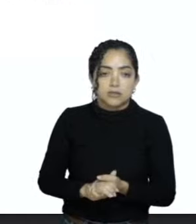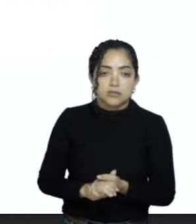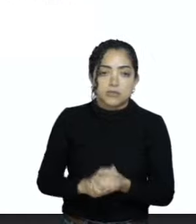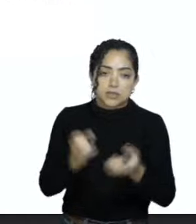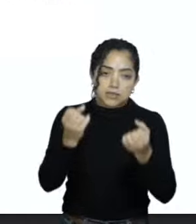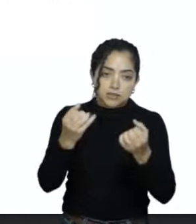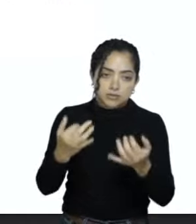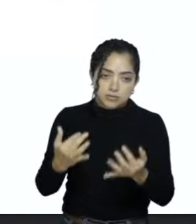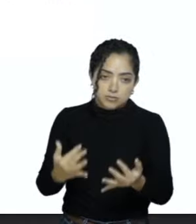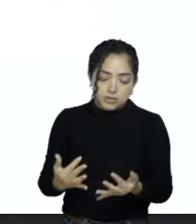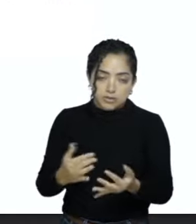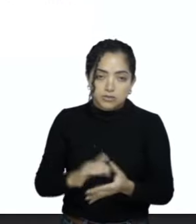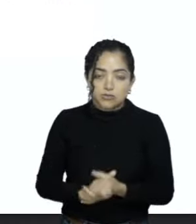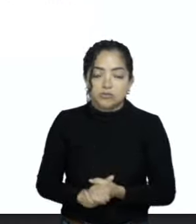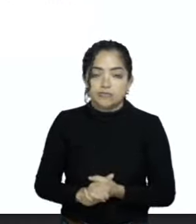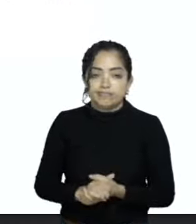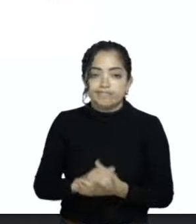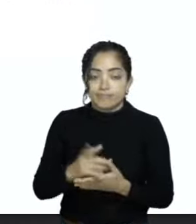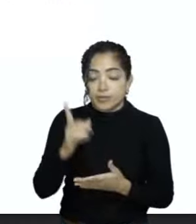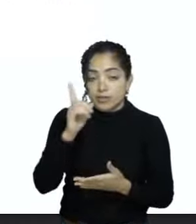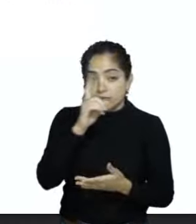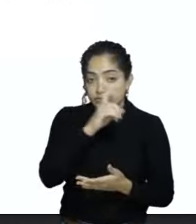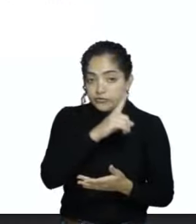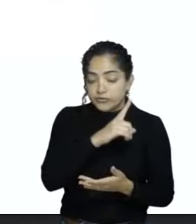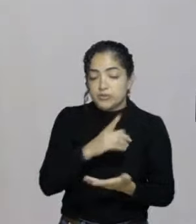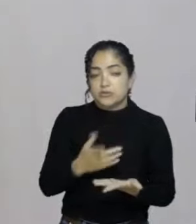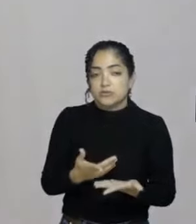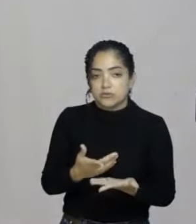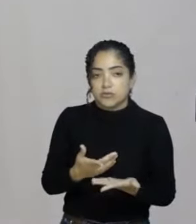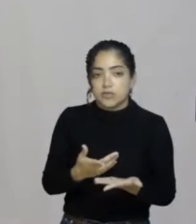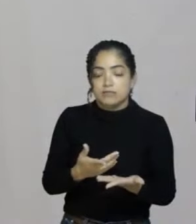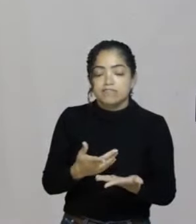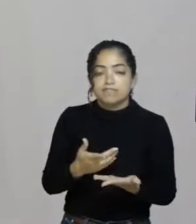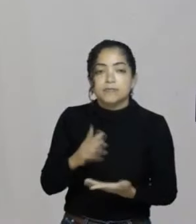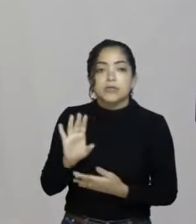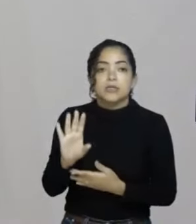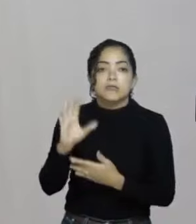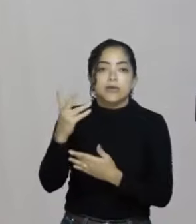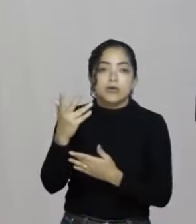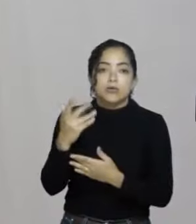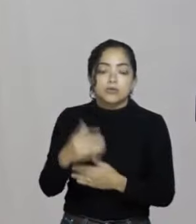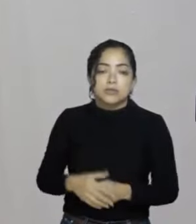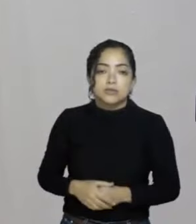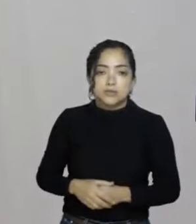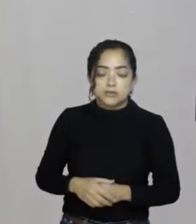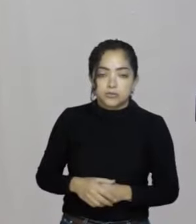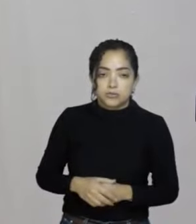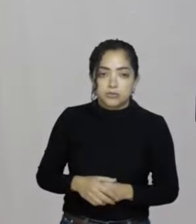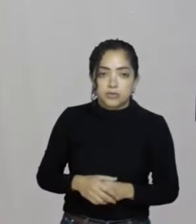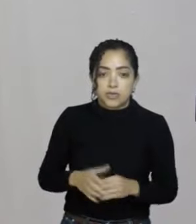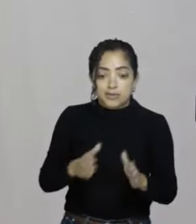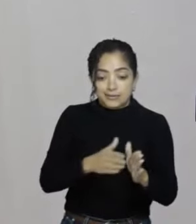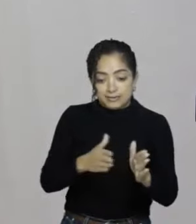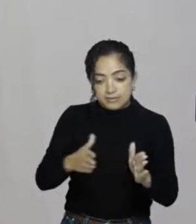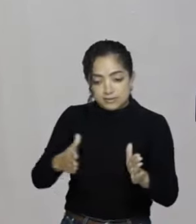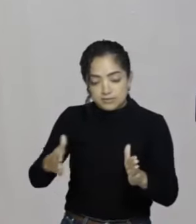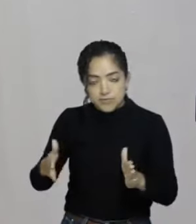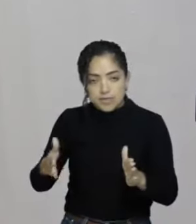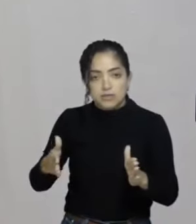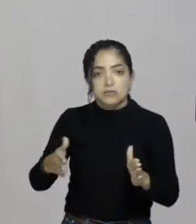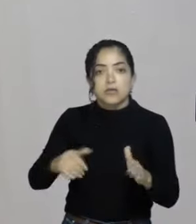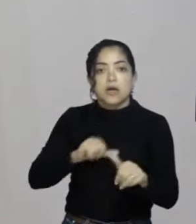E então infelizmente a gente tem visto esse problema ocorrendo no âmbito aqui da secretaria de estado de saúde que somente nesses primeiros meses precisou